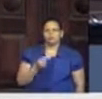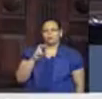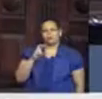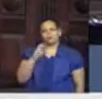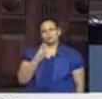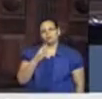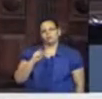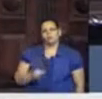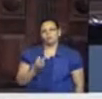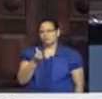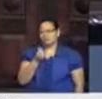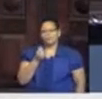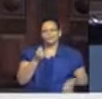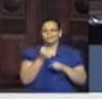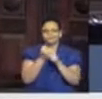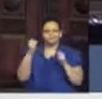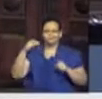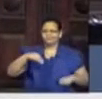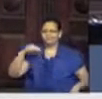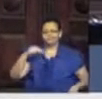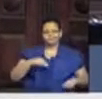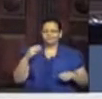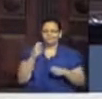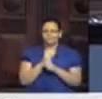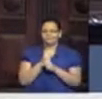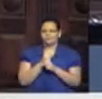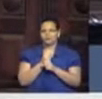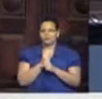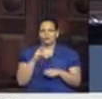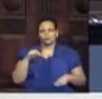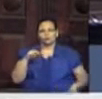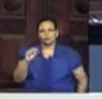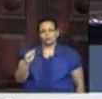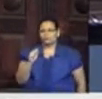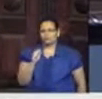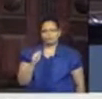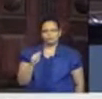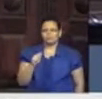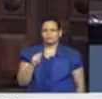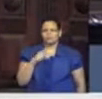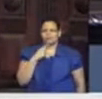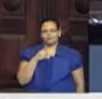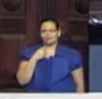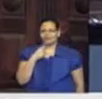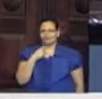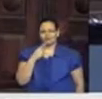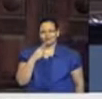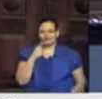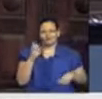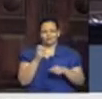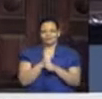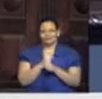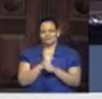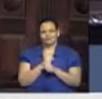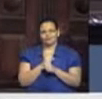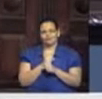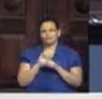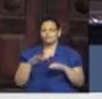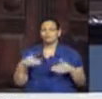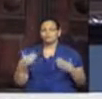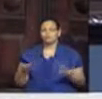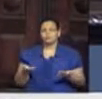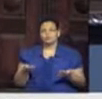É impossível matematicamente, porque jamais você conseguirá fazer essa ponderação.